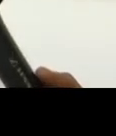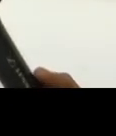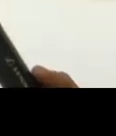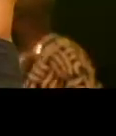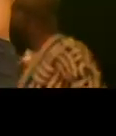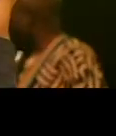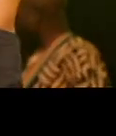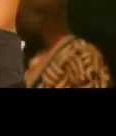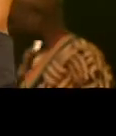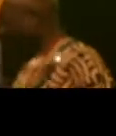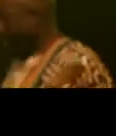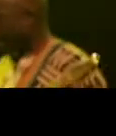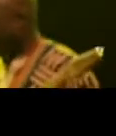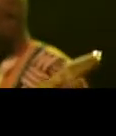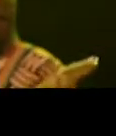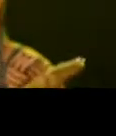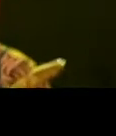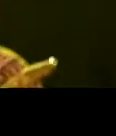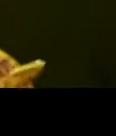change.